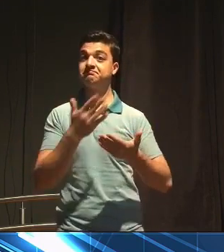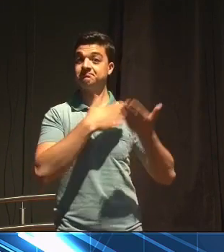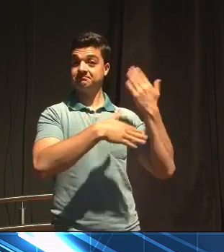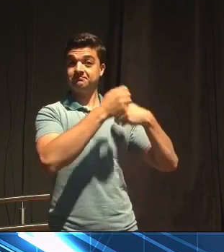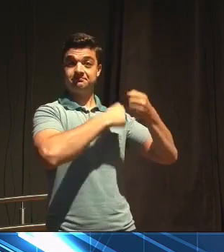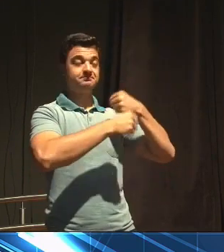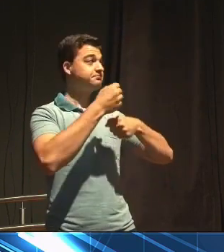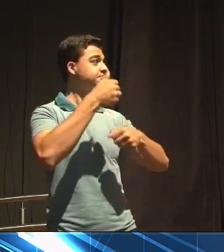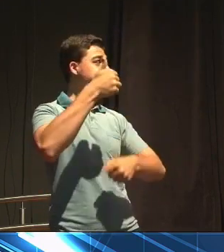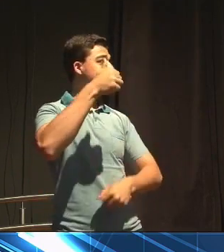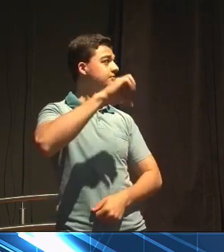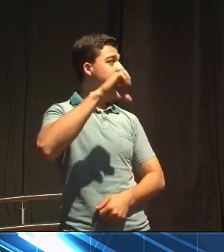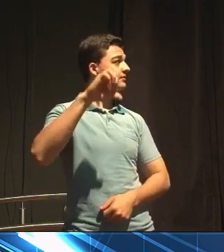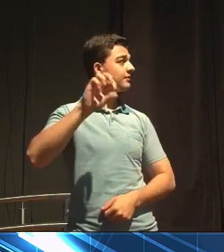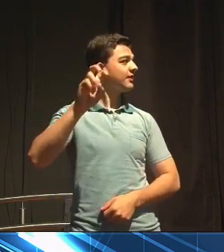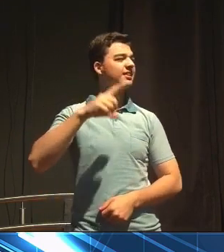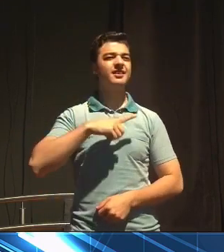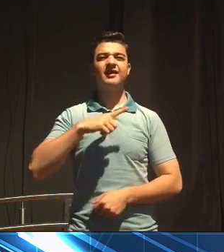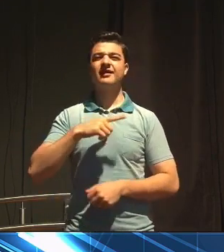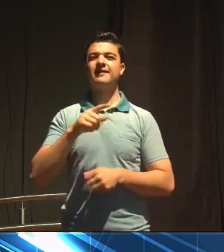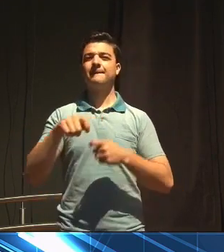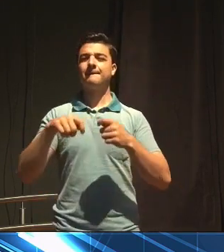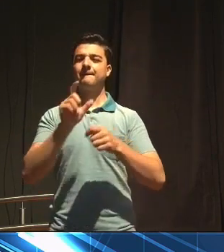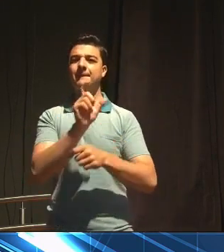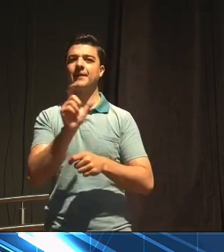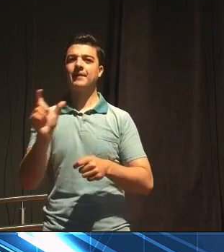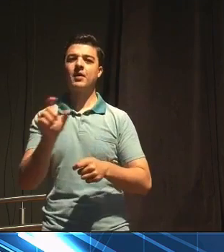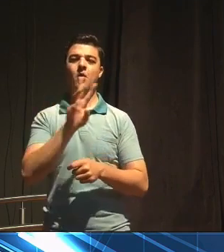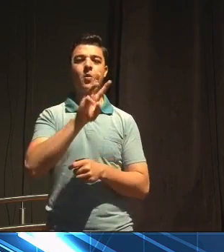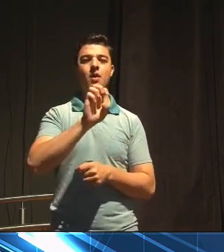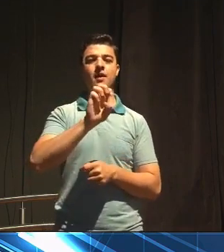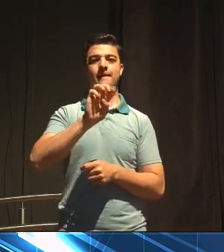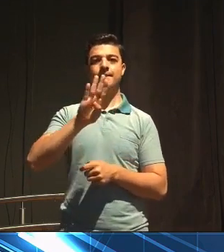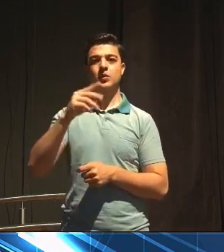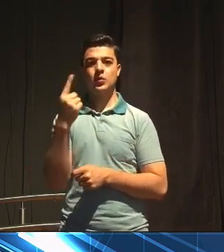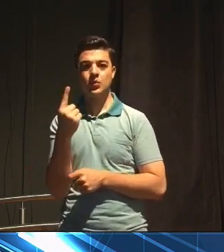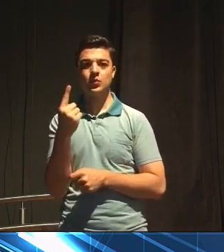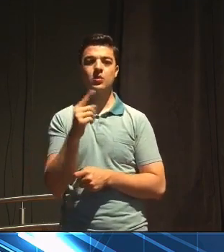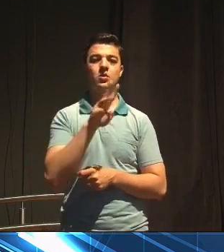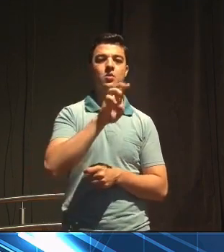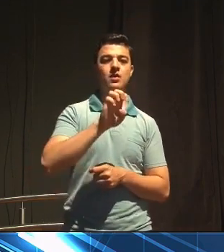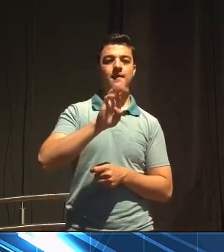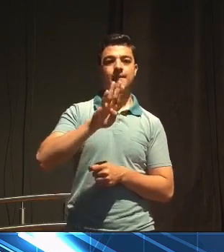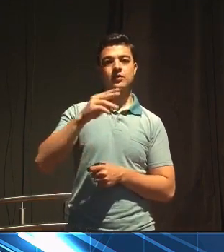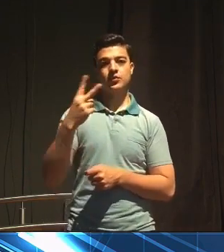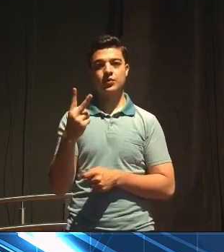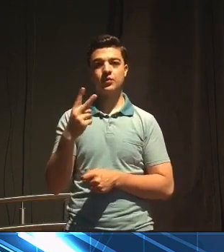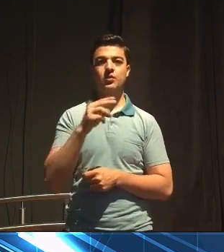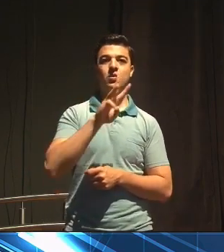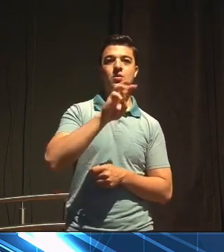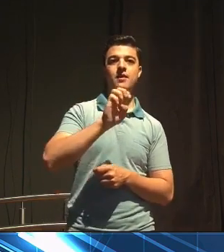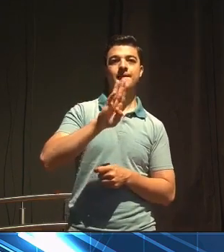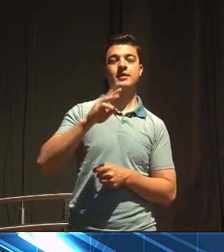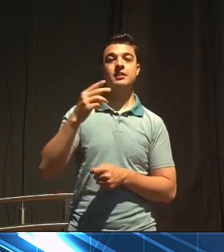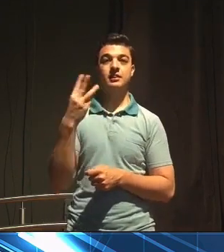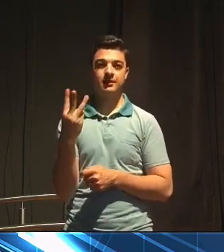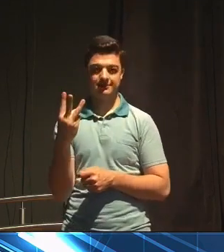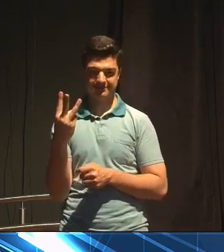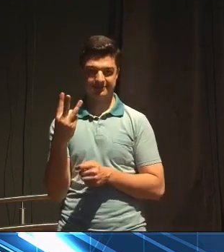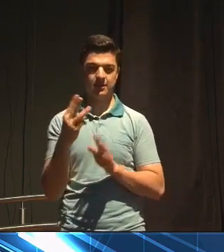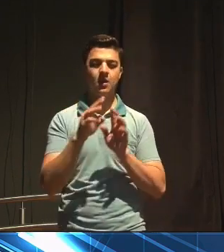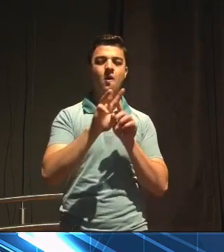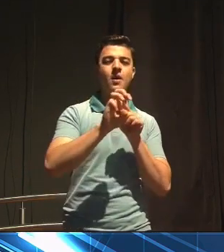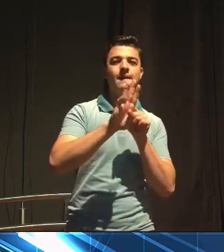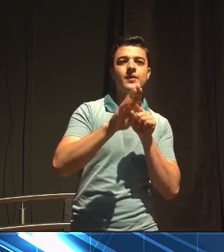termos Web 1, Web 2 e Web 3. Mas basicamente a Web 1 foi um período de leitura, onde a gente ainda estava descobrindo o que